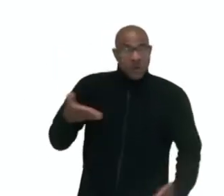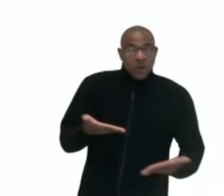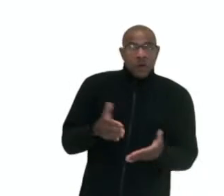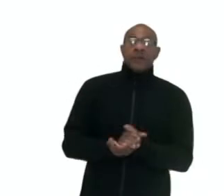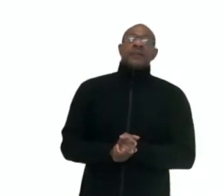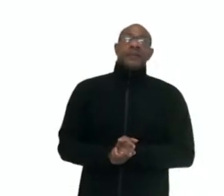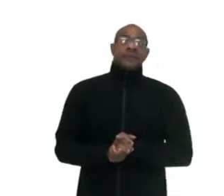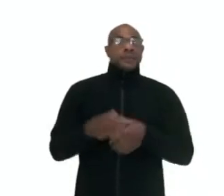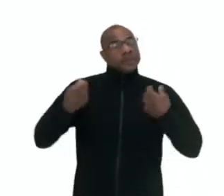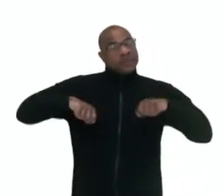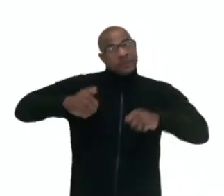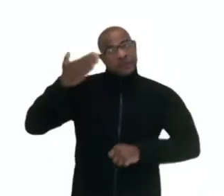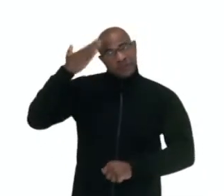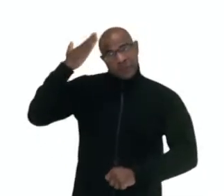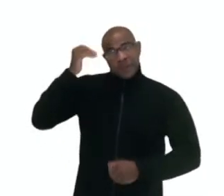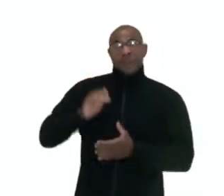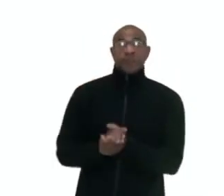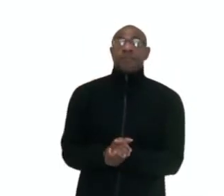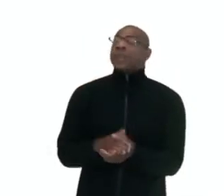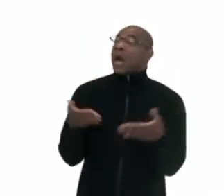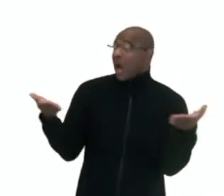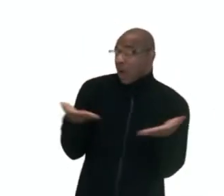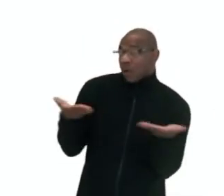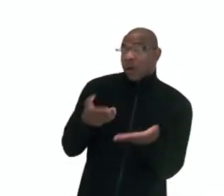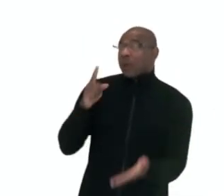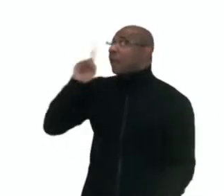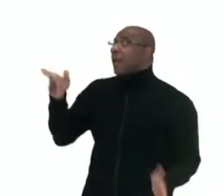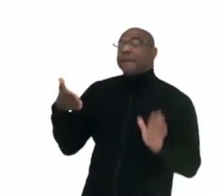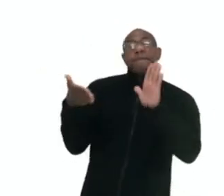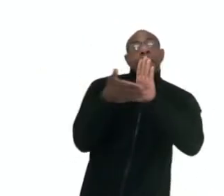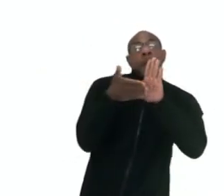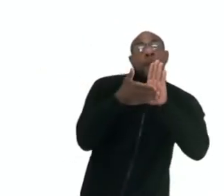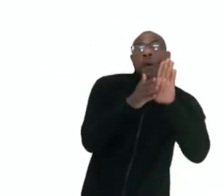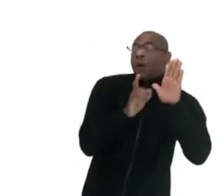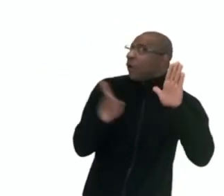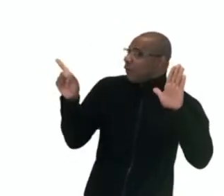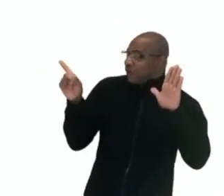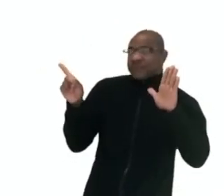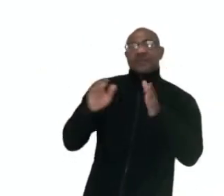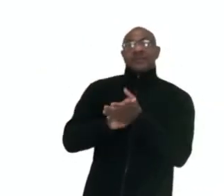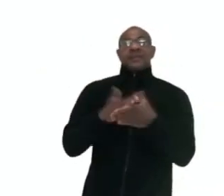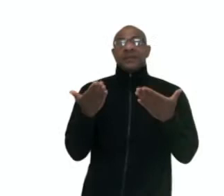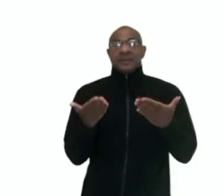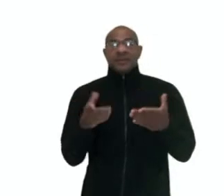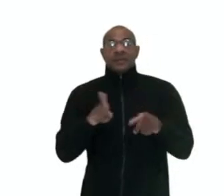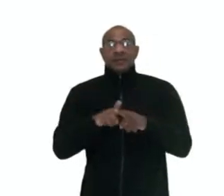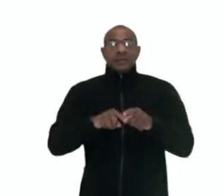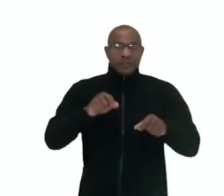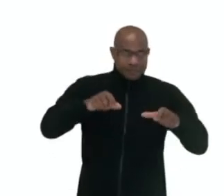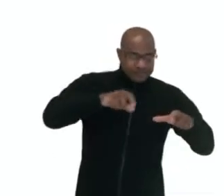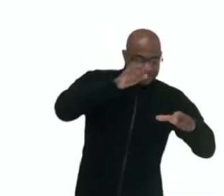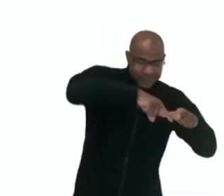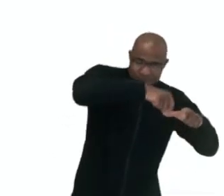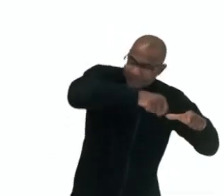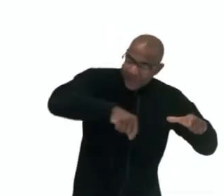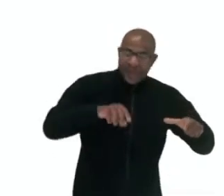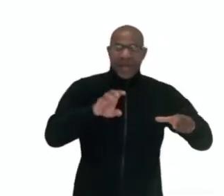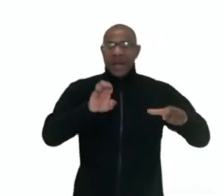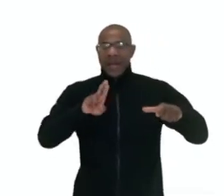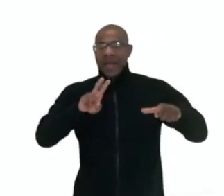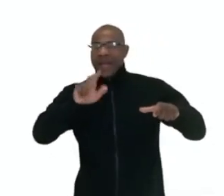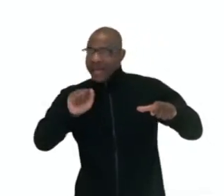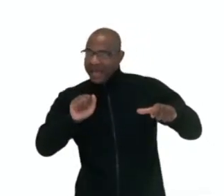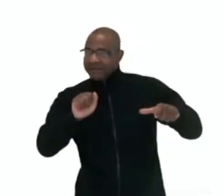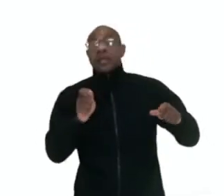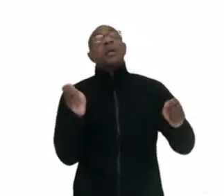atualizados. No caso, essa proposta para rentabilização, o plantio da erva mate em área de